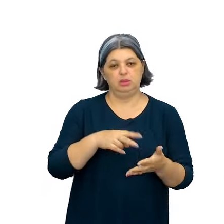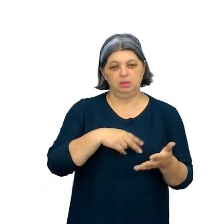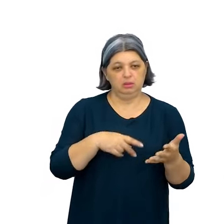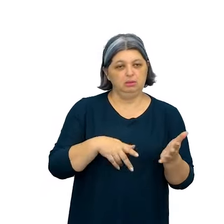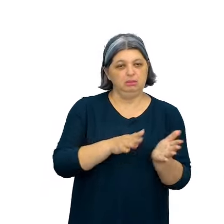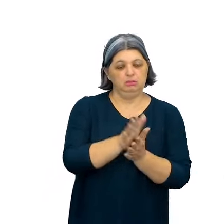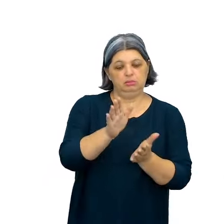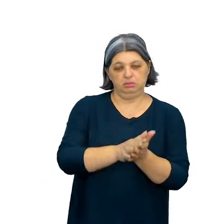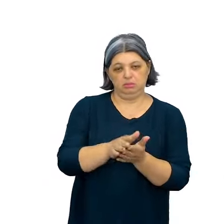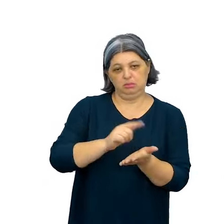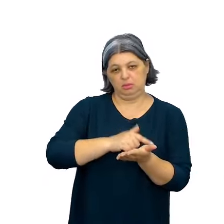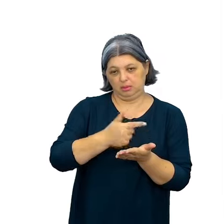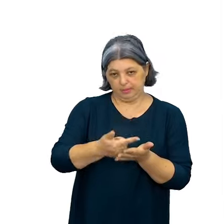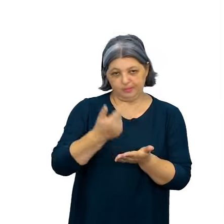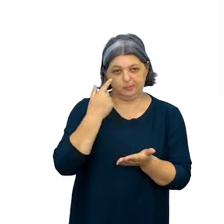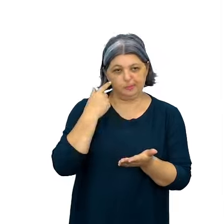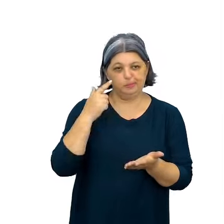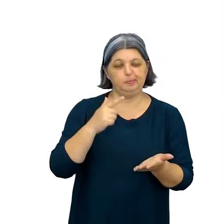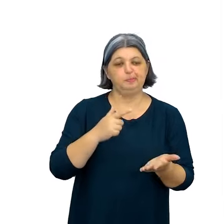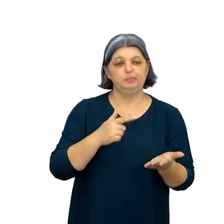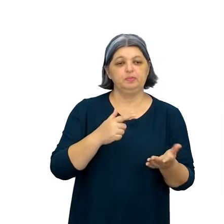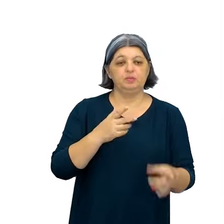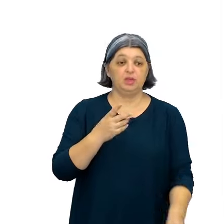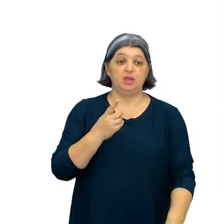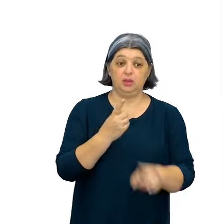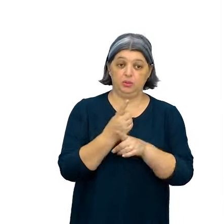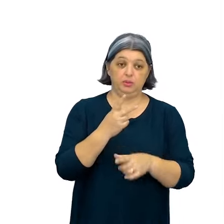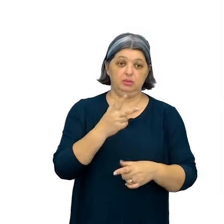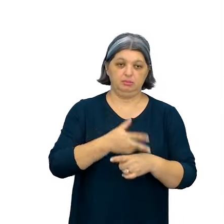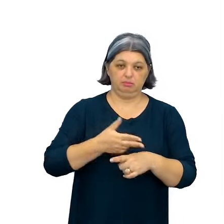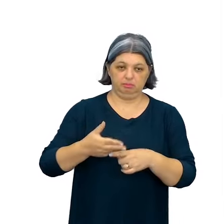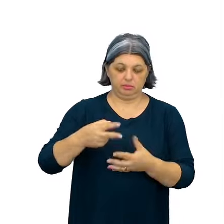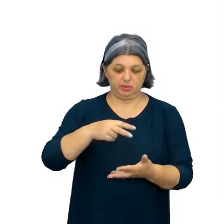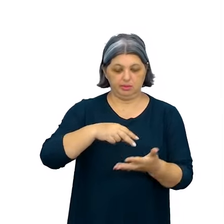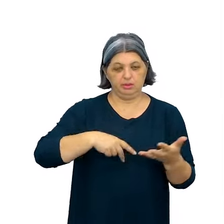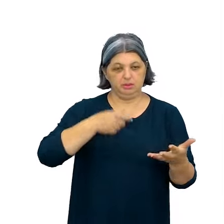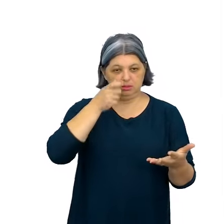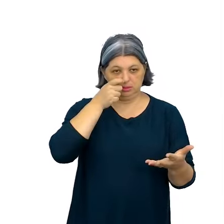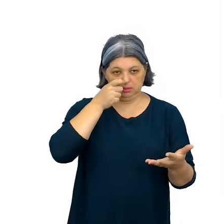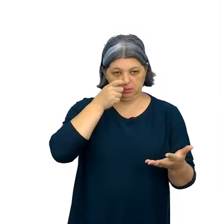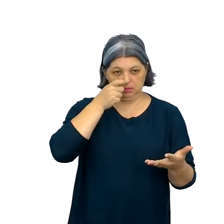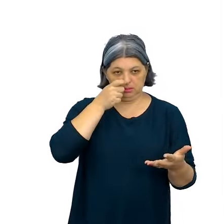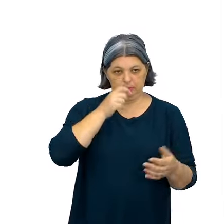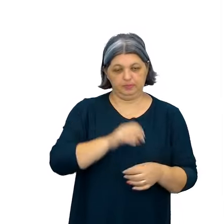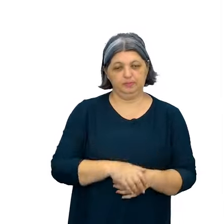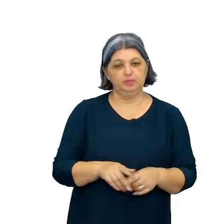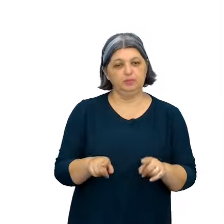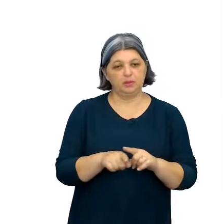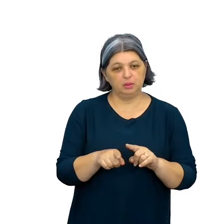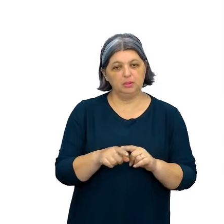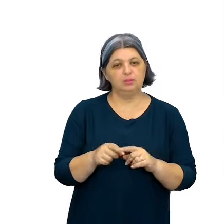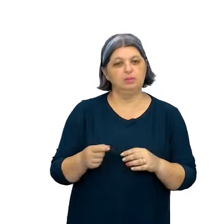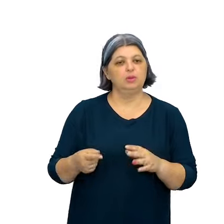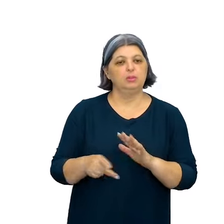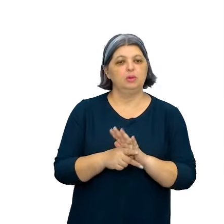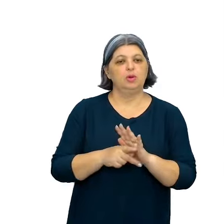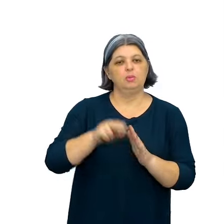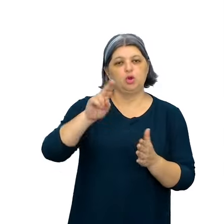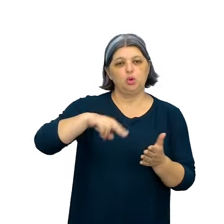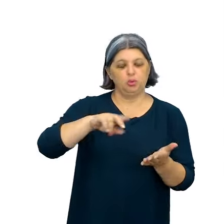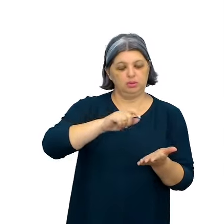jornal para encontrar a editoria e os textos de interesse e encaminham para o uso